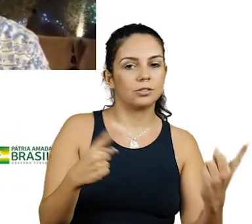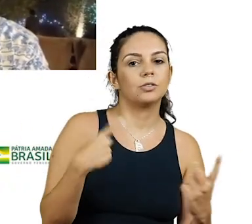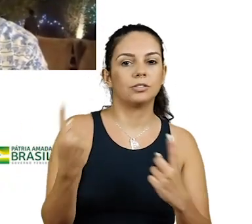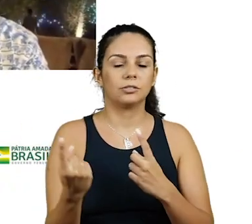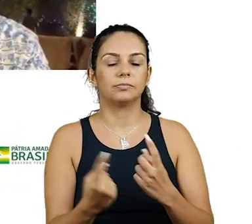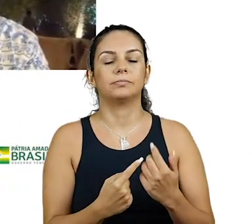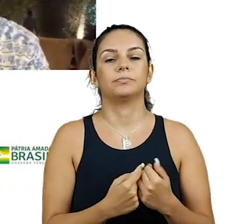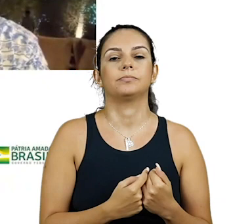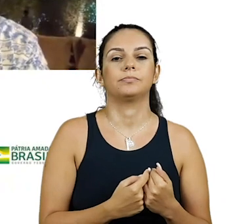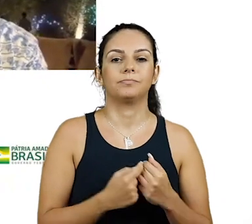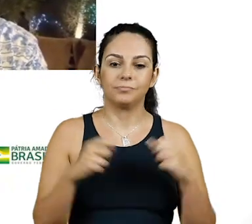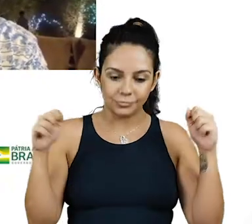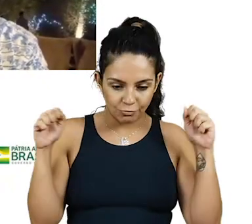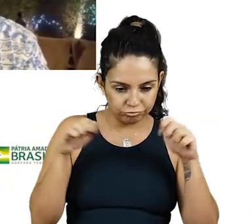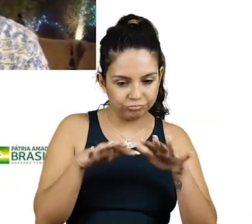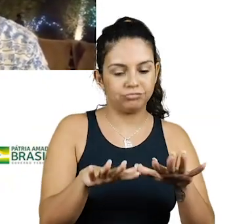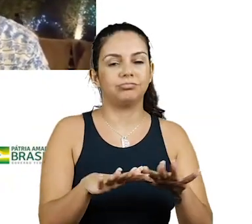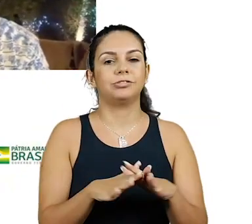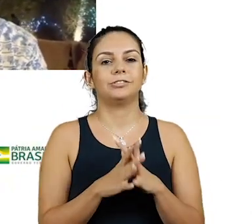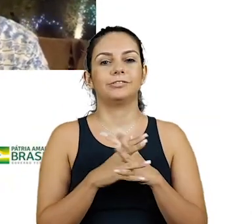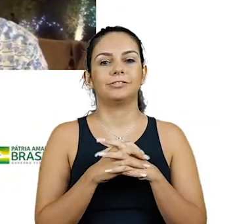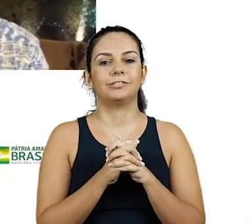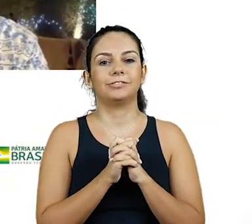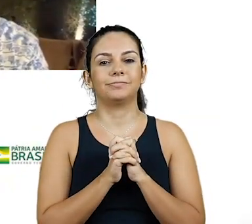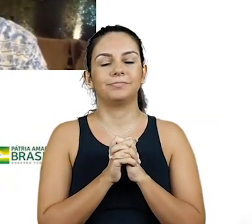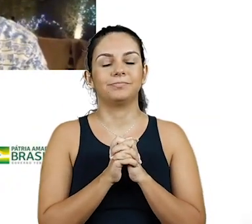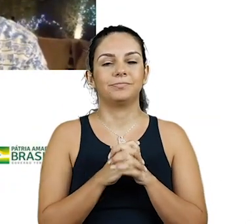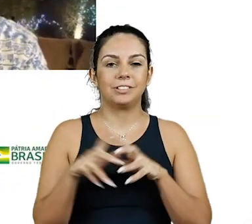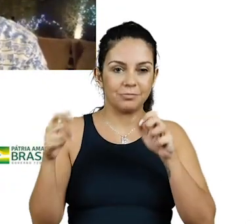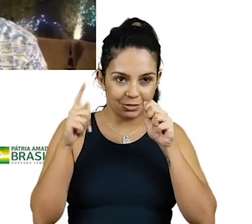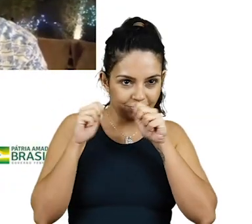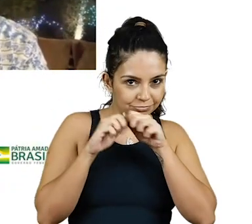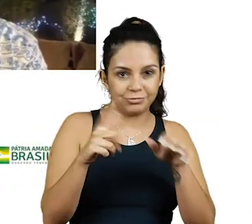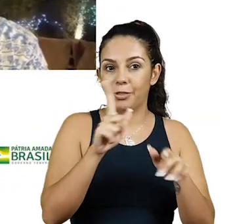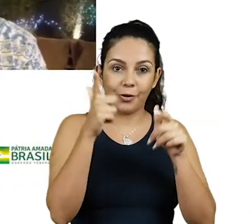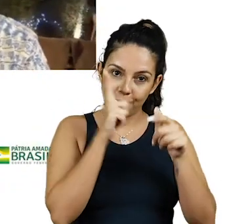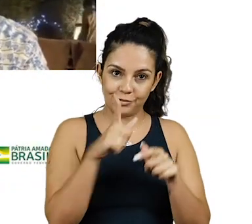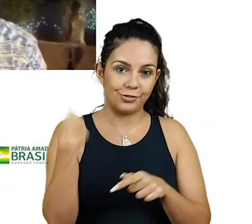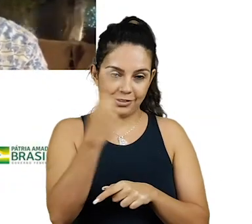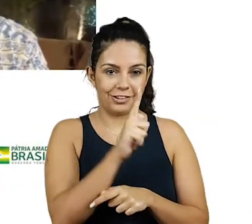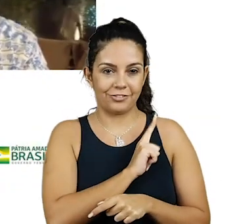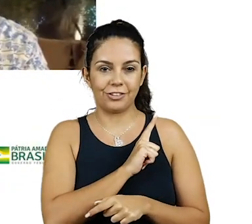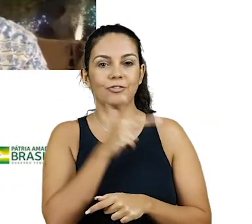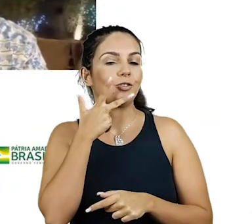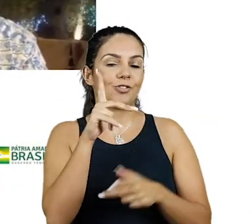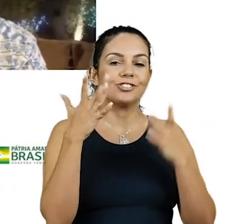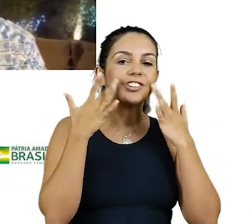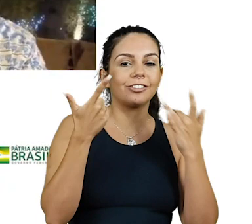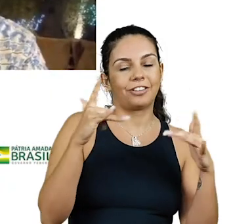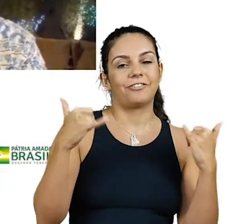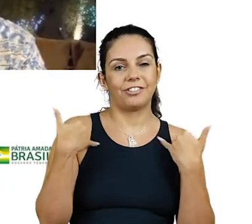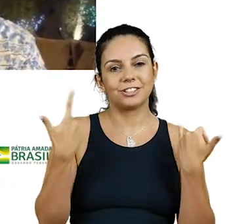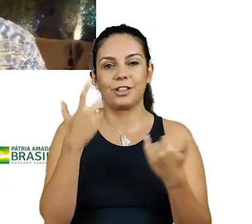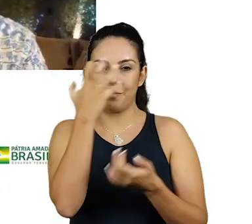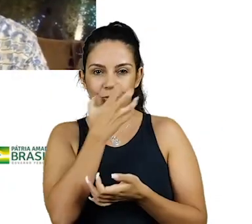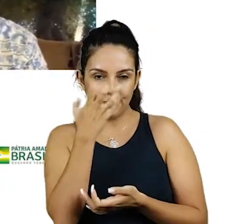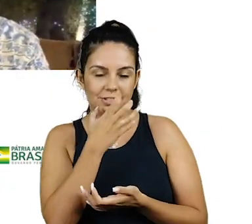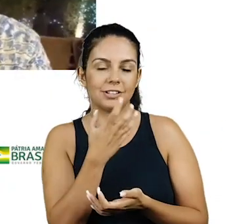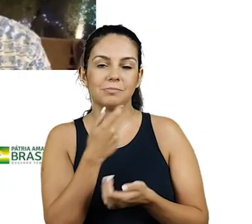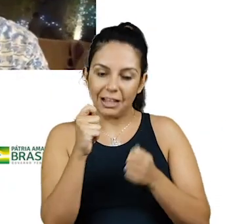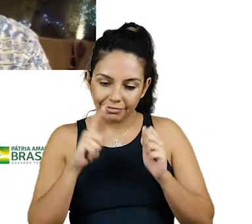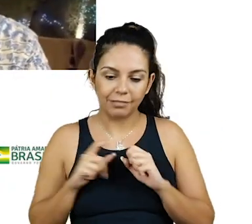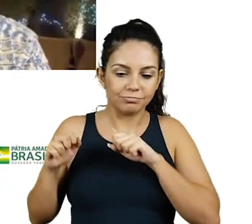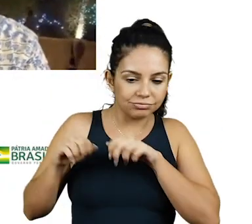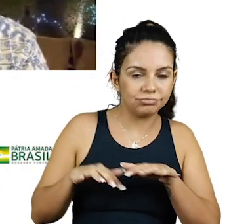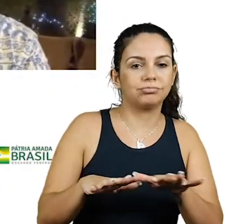outras e se aglomerem. Porque sem aglomeração, não dá. A gente não vive. Não tem teatro, não tem festa, não tem música, não